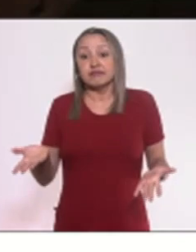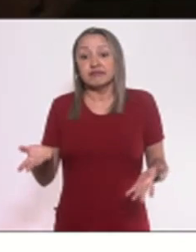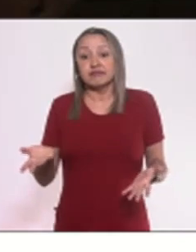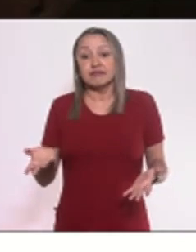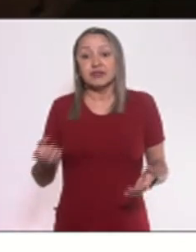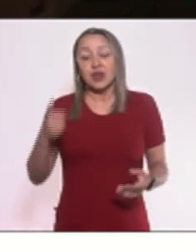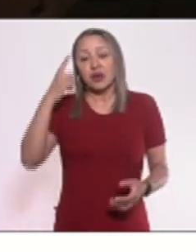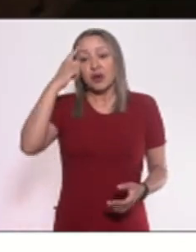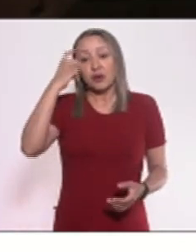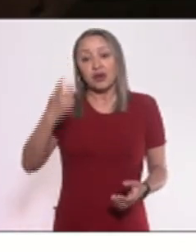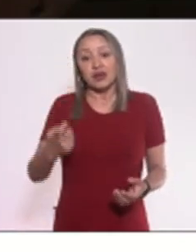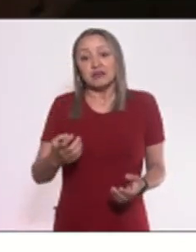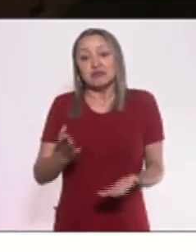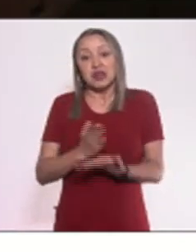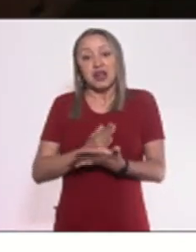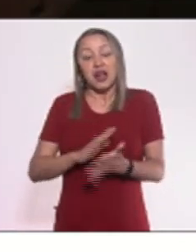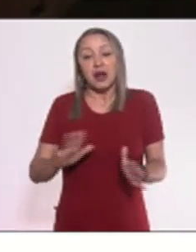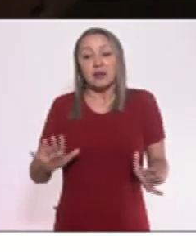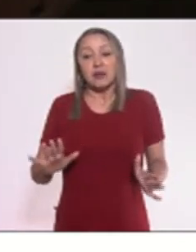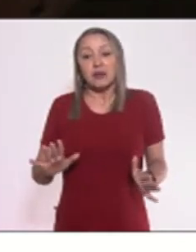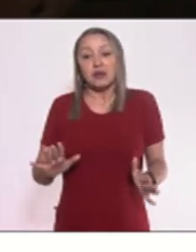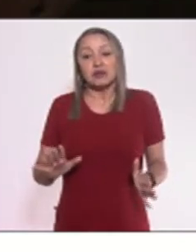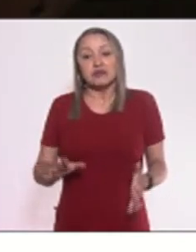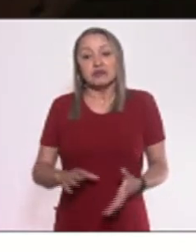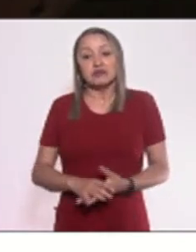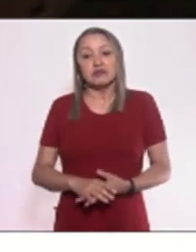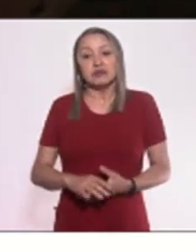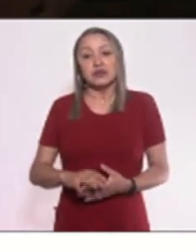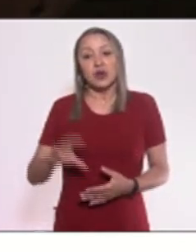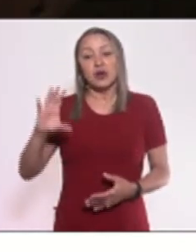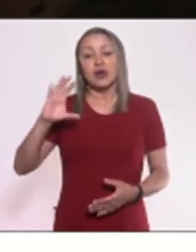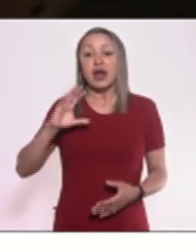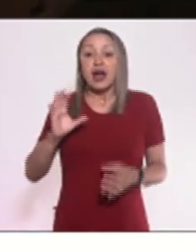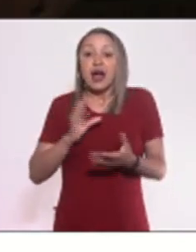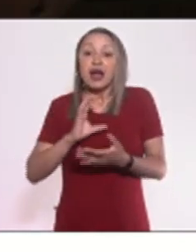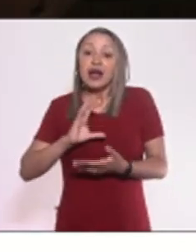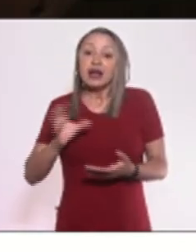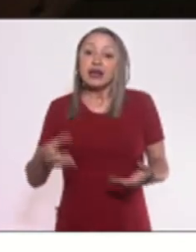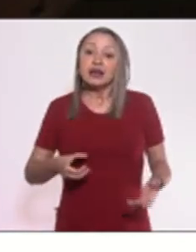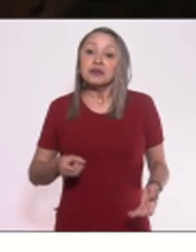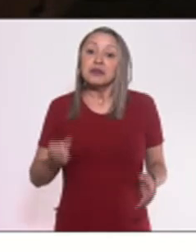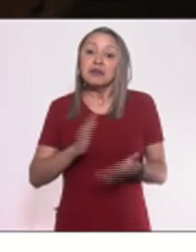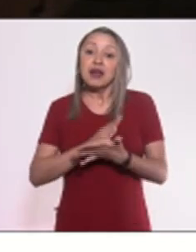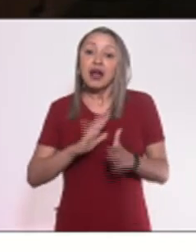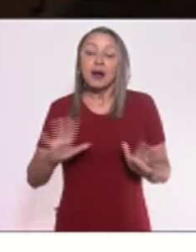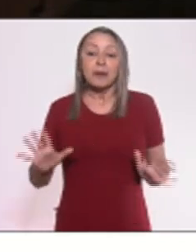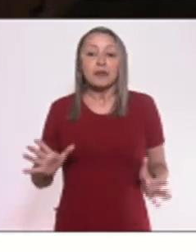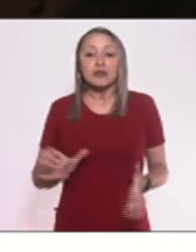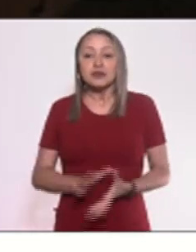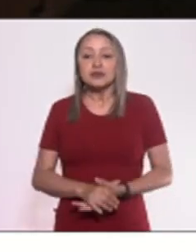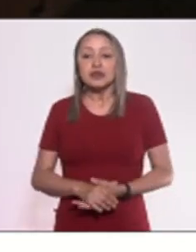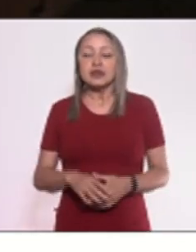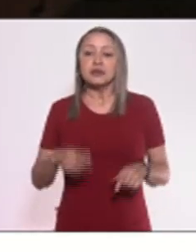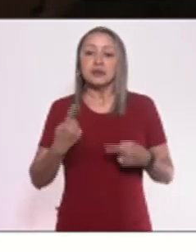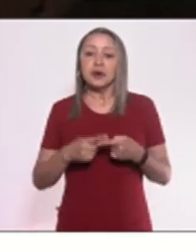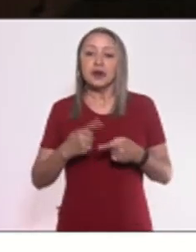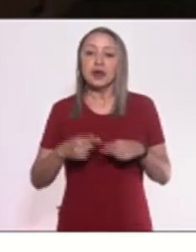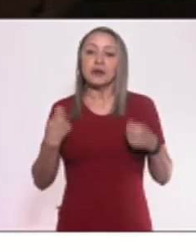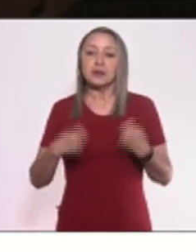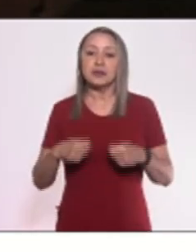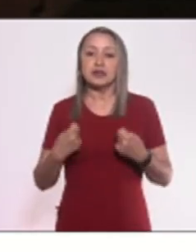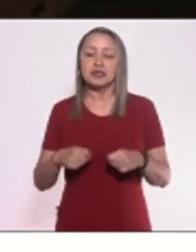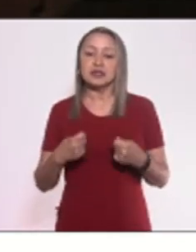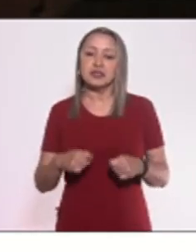o Supremo tem que julgar a Constituição, que foi